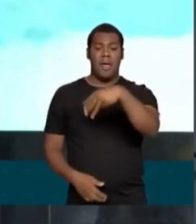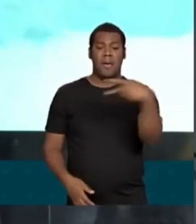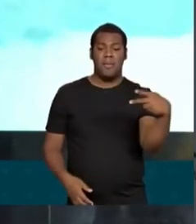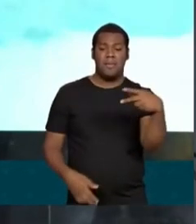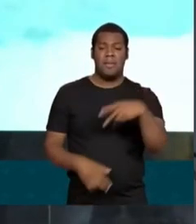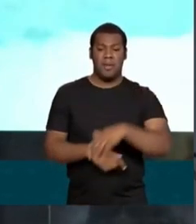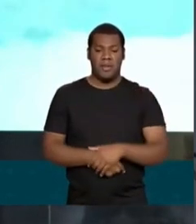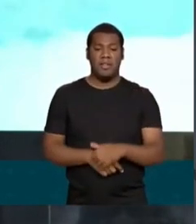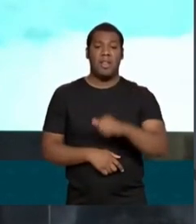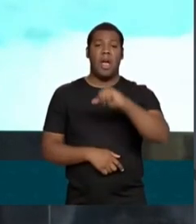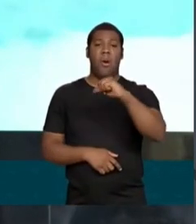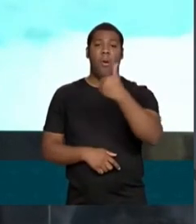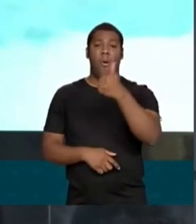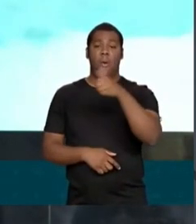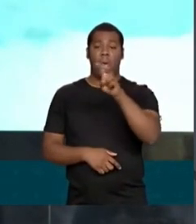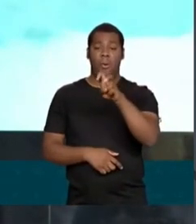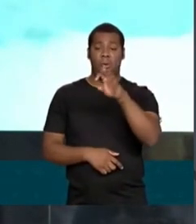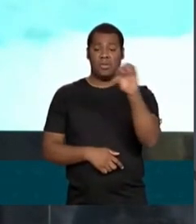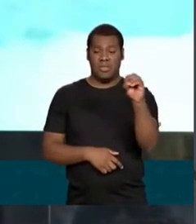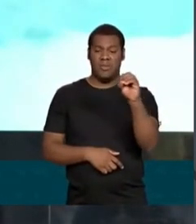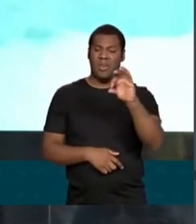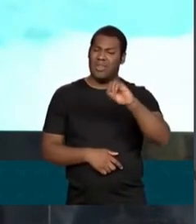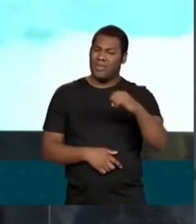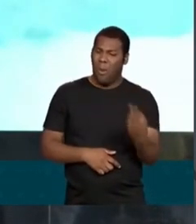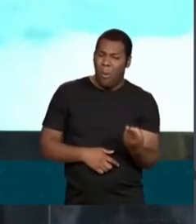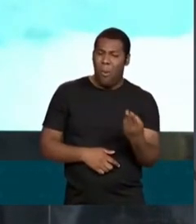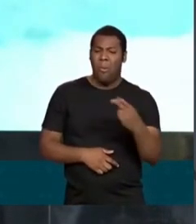é a 1150 1151